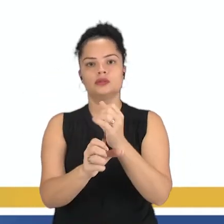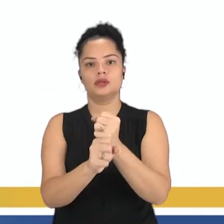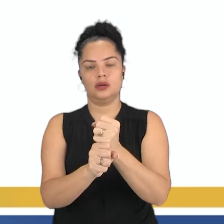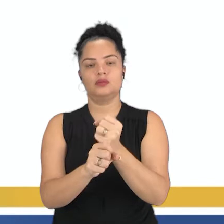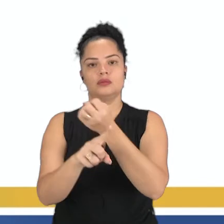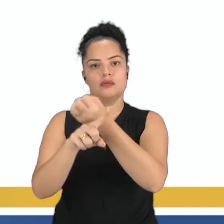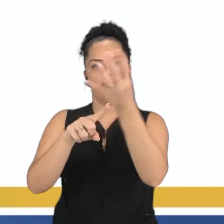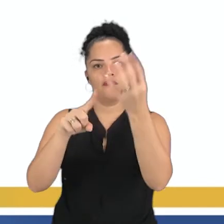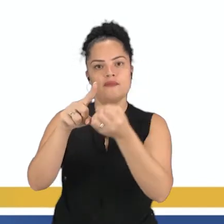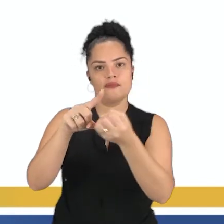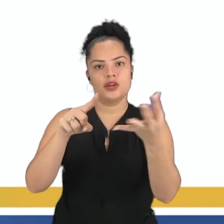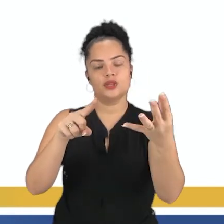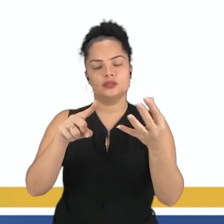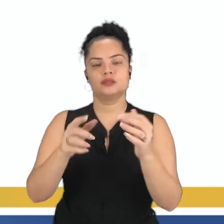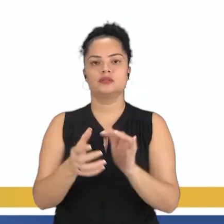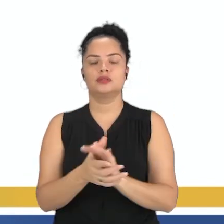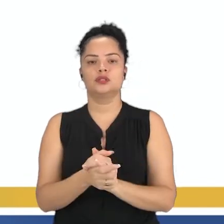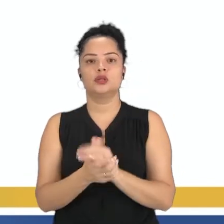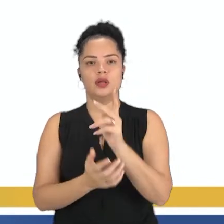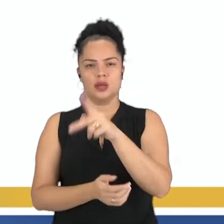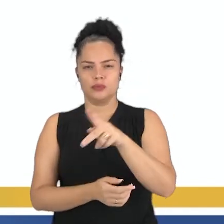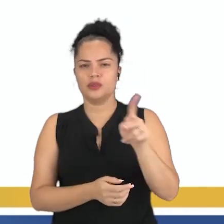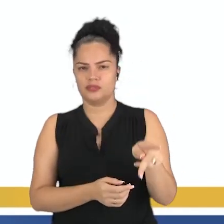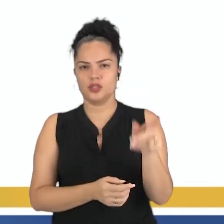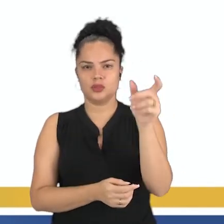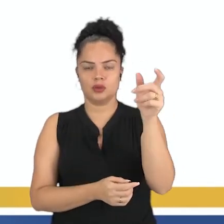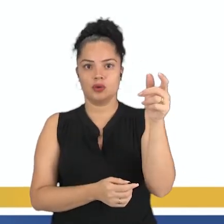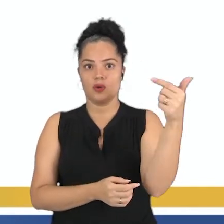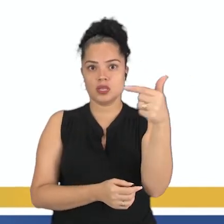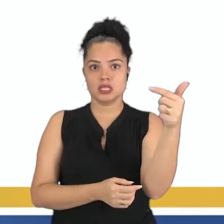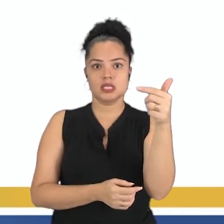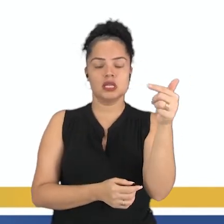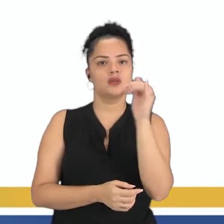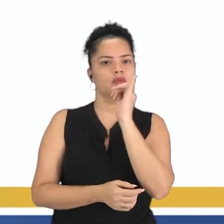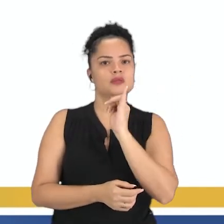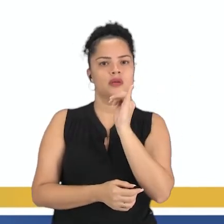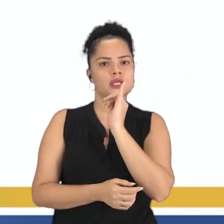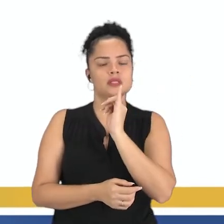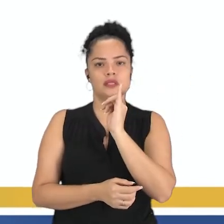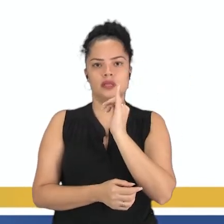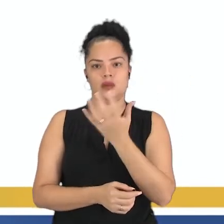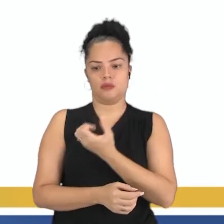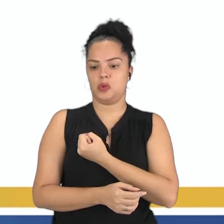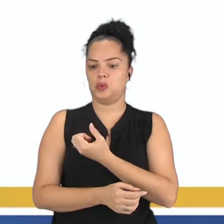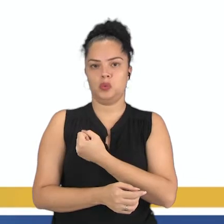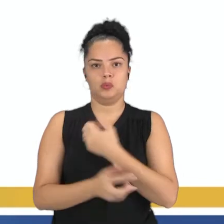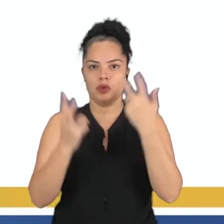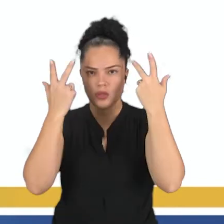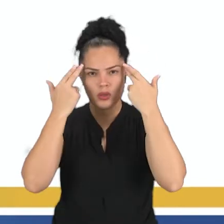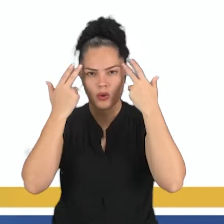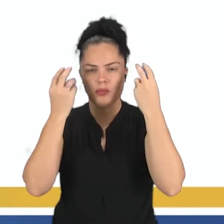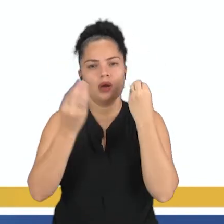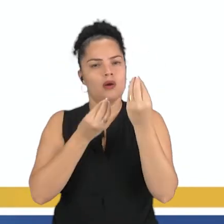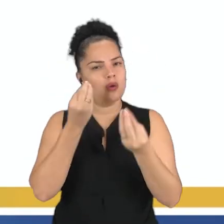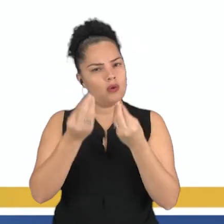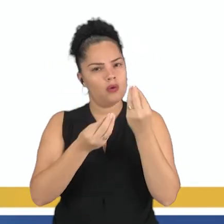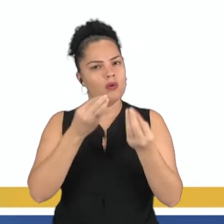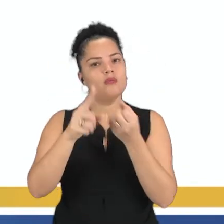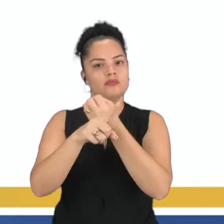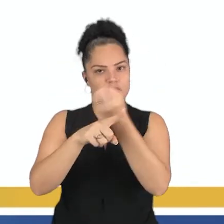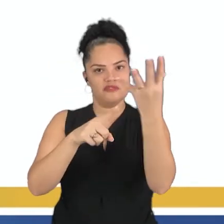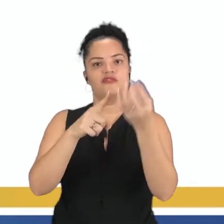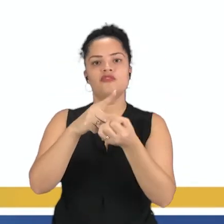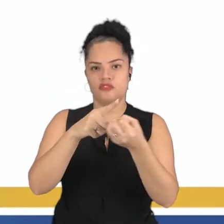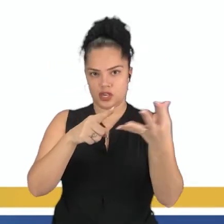duas frações. Professor, a segunda fração, na verdade, é um número inteiro, não tem problema. O número inteiro a gente pode ver como fração.